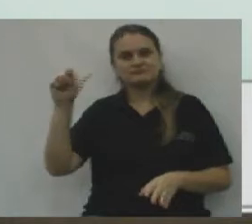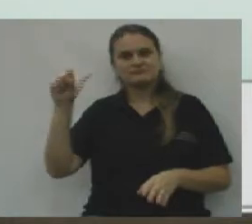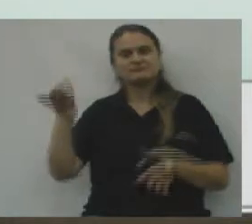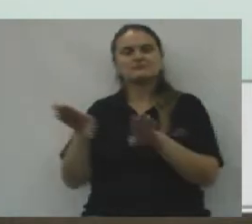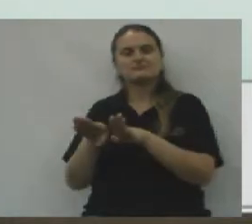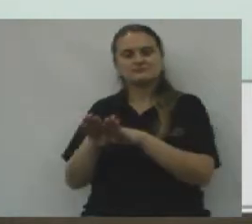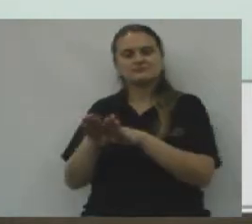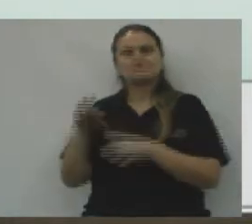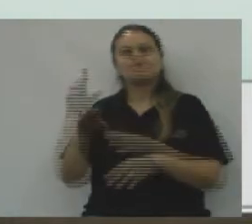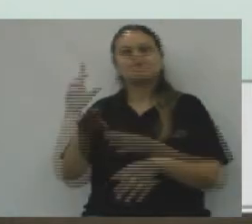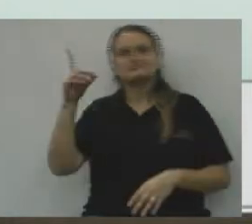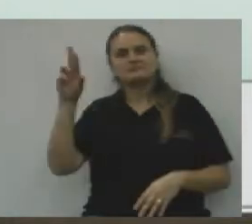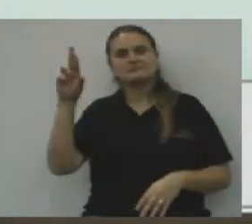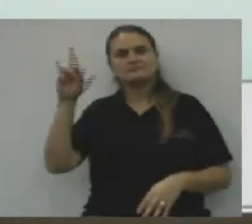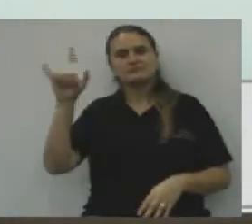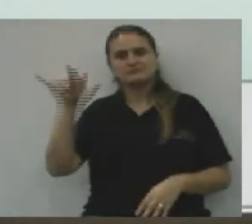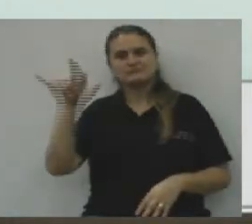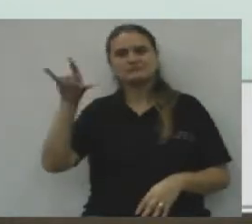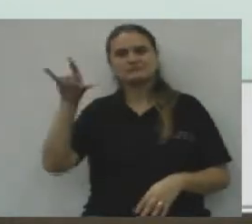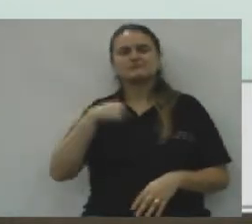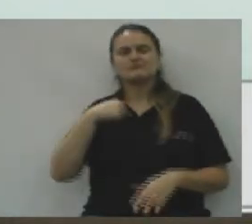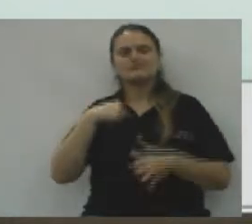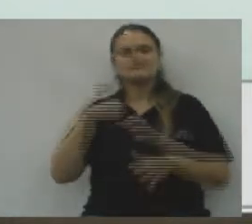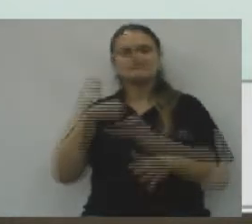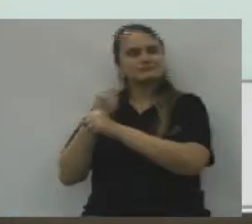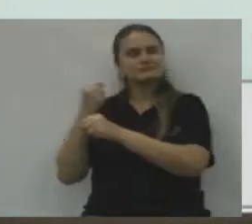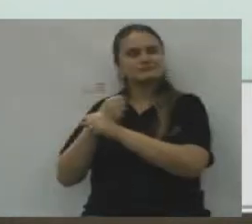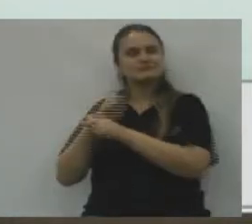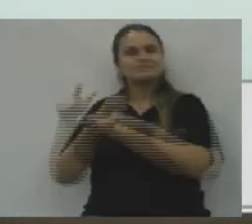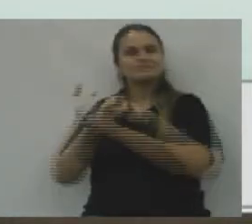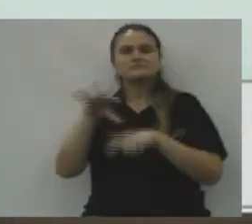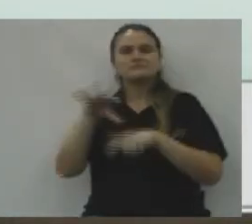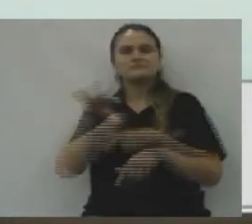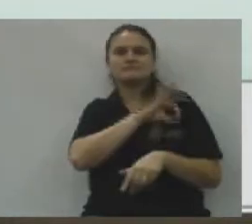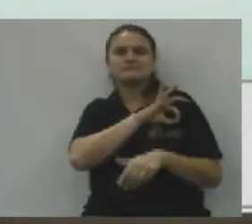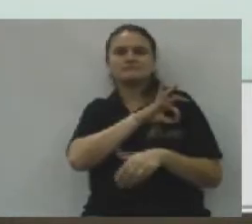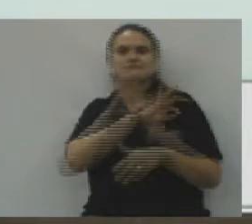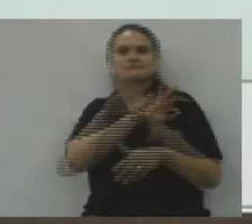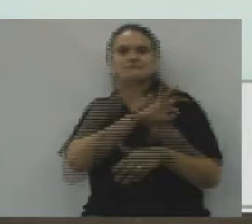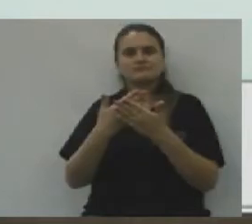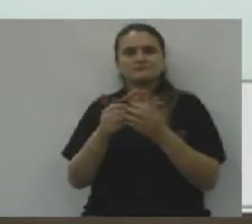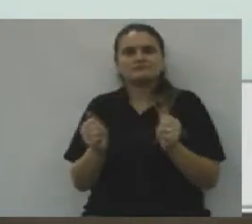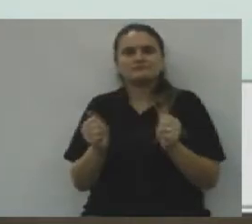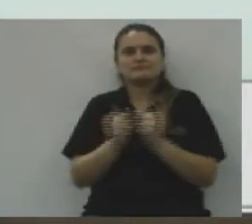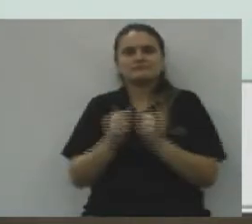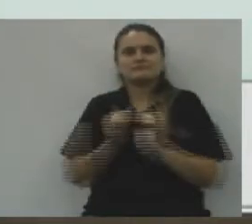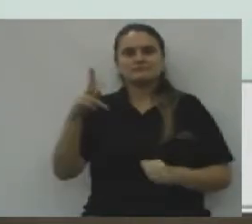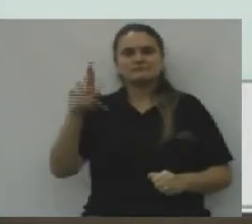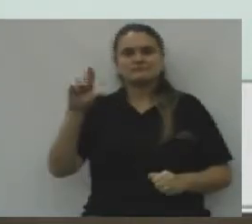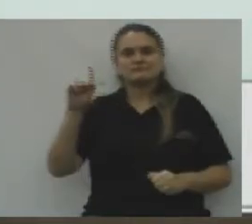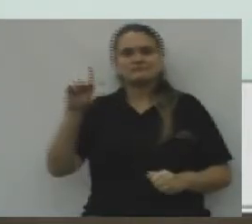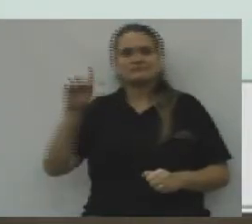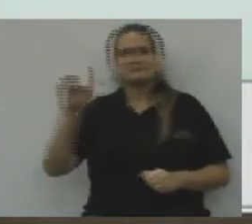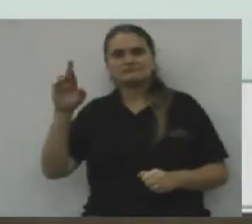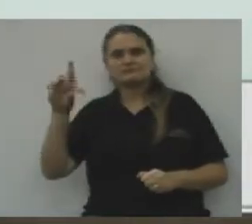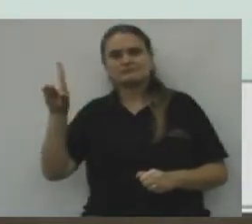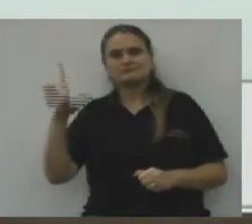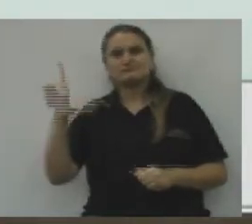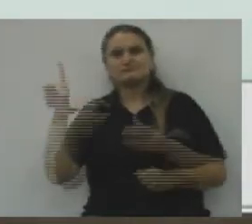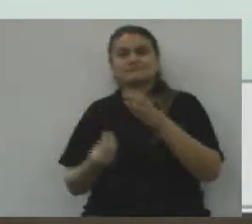trabalho, junto à patrulha escolar, junto ao PROERD. Quando cria-se um programa na área educacional